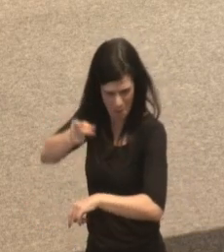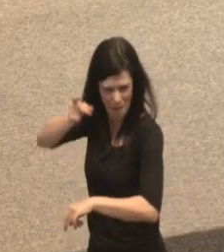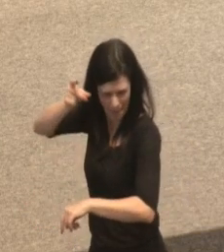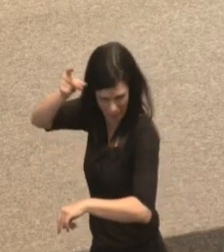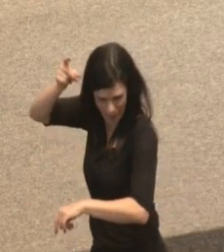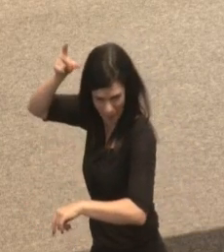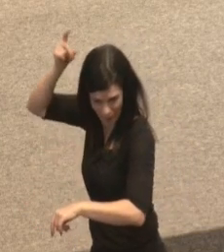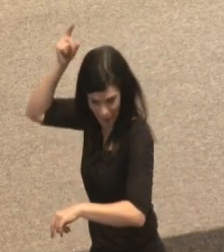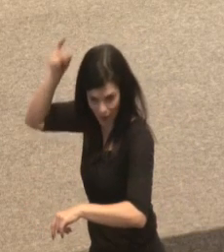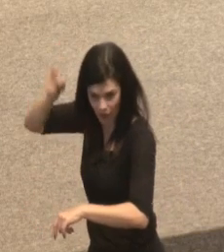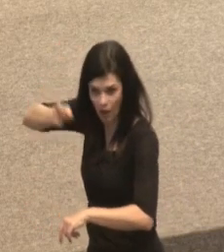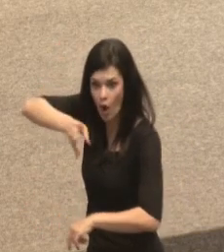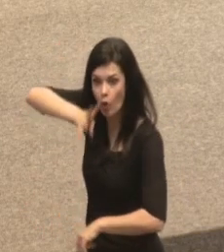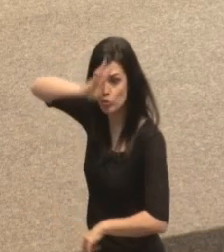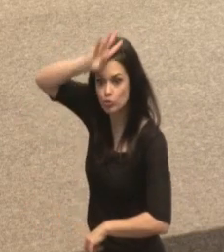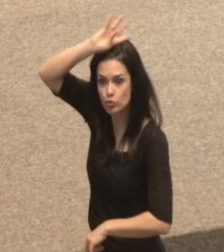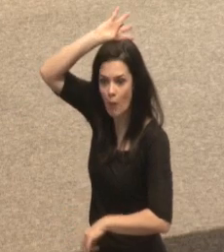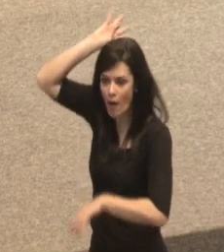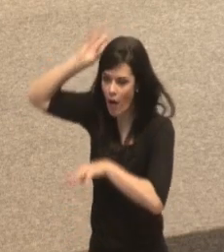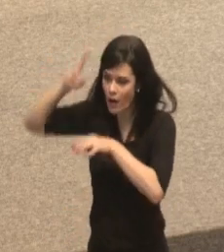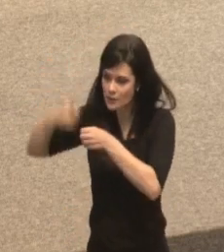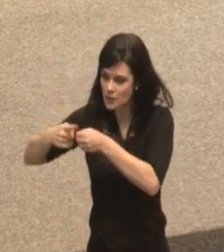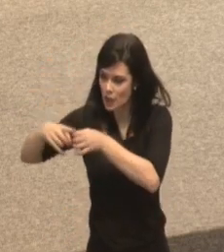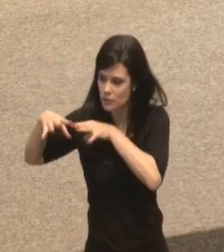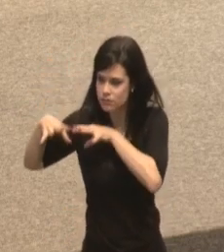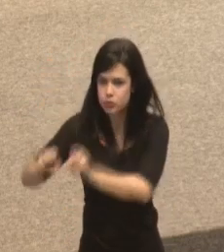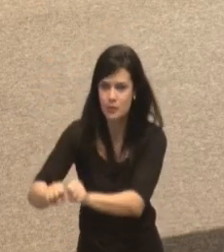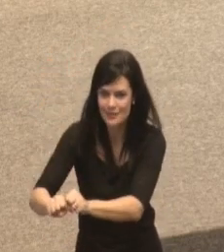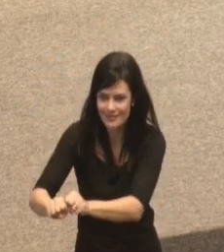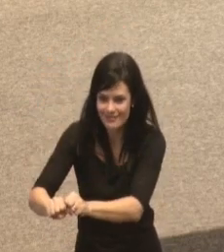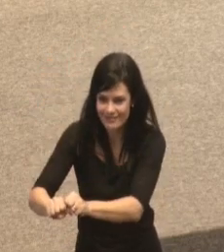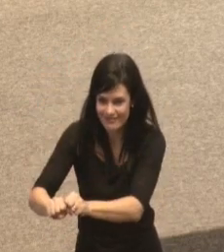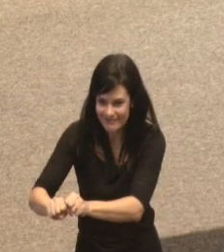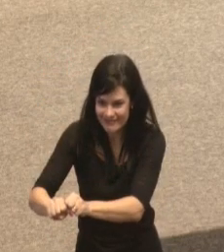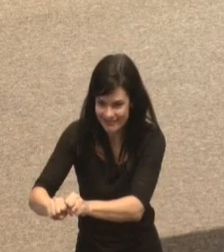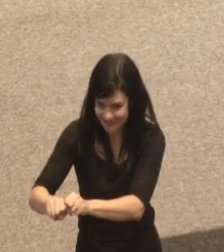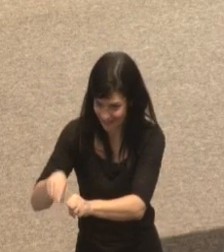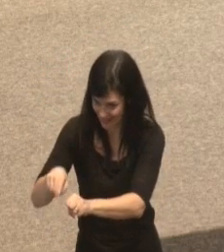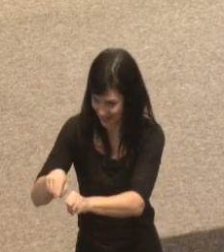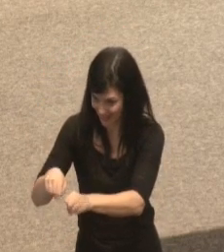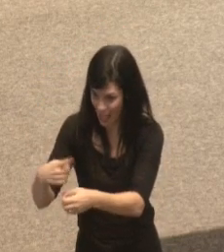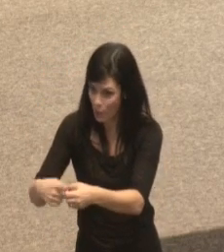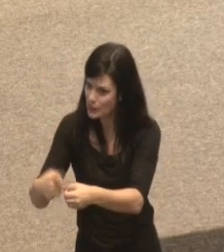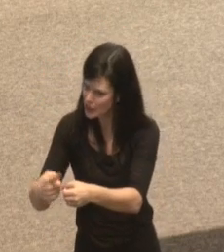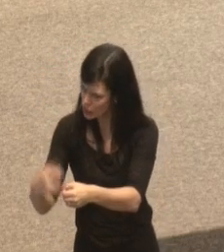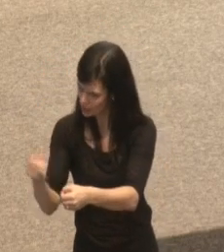conquista a cidade de Filipos. A cidade de Filipos era uma cidade importante, estratégica.